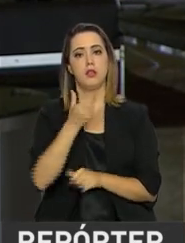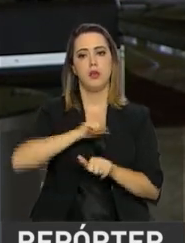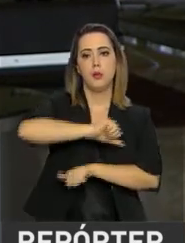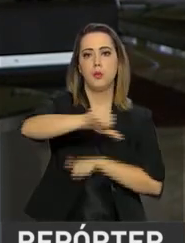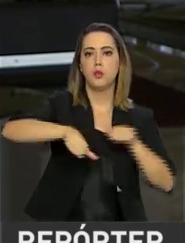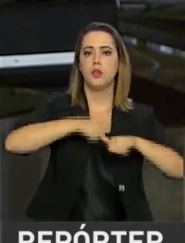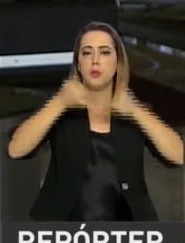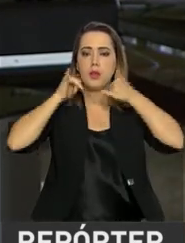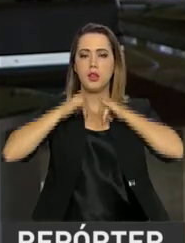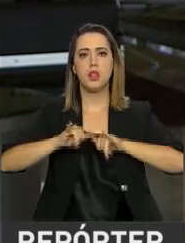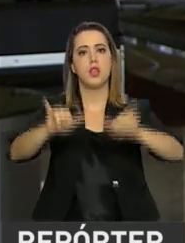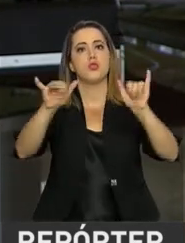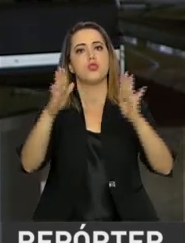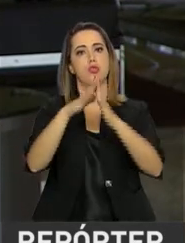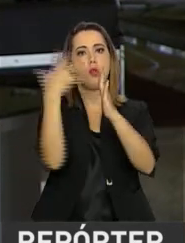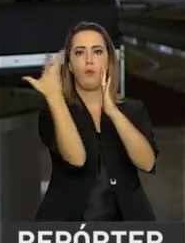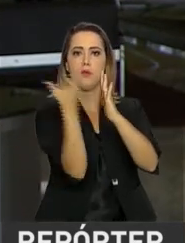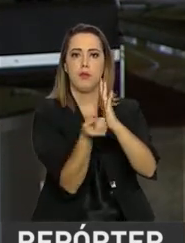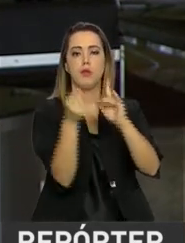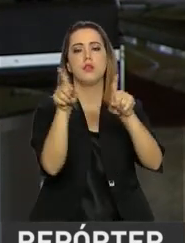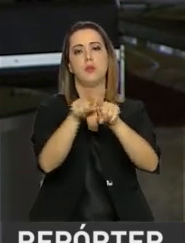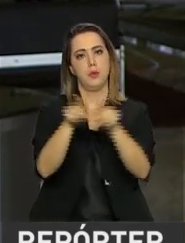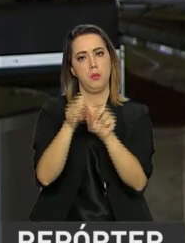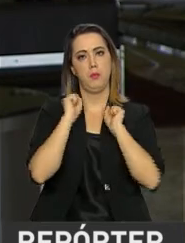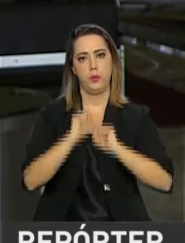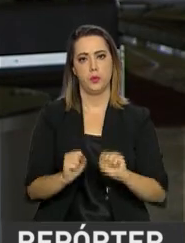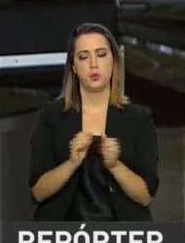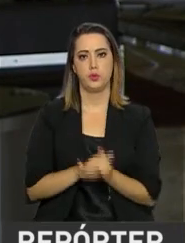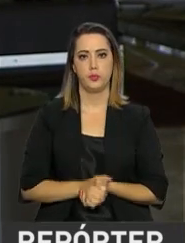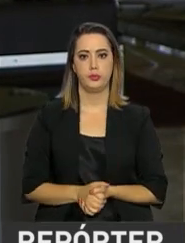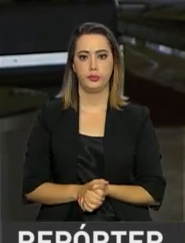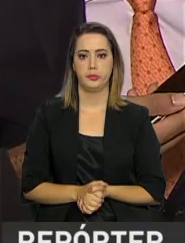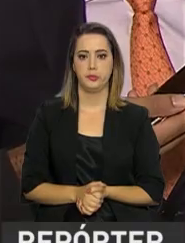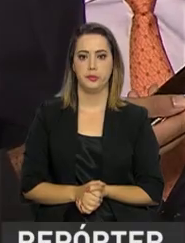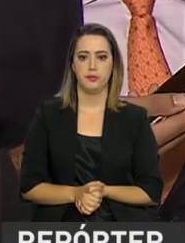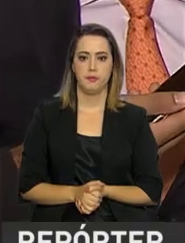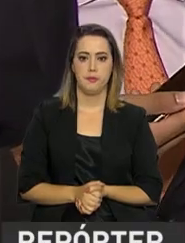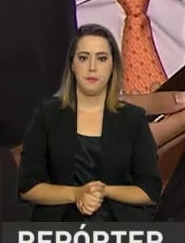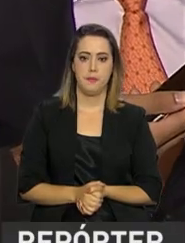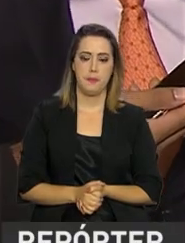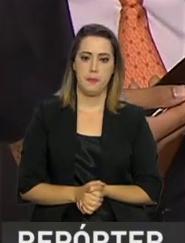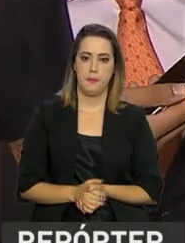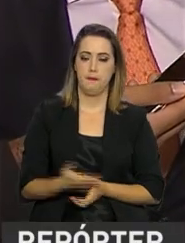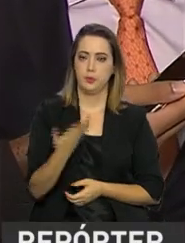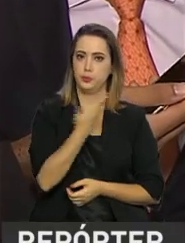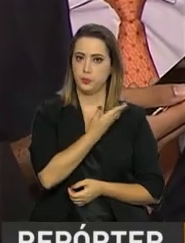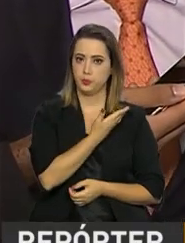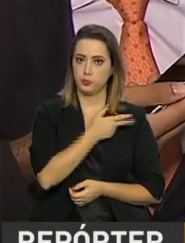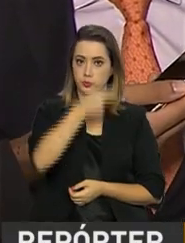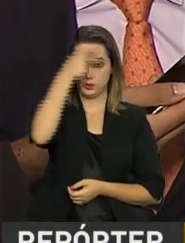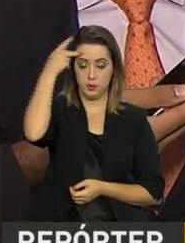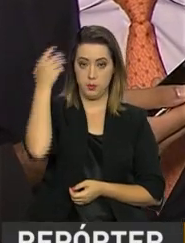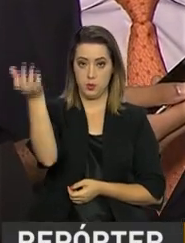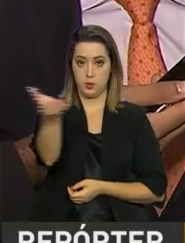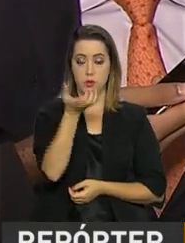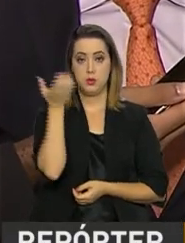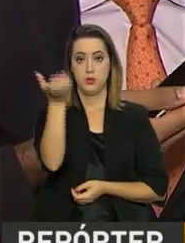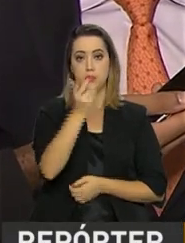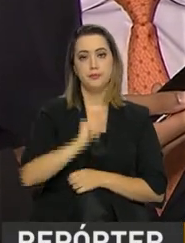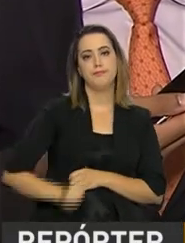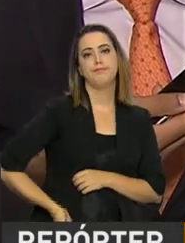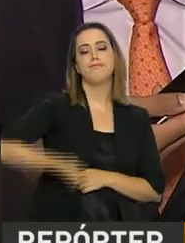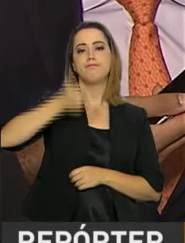explica o presidente da caixa econômica federal gilberto occhi aquele cliente que deseja melhorar